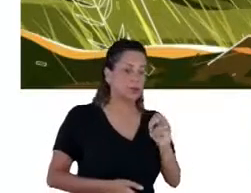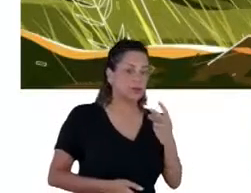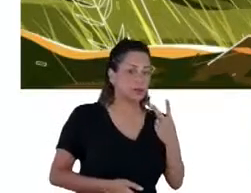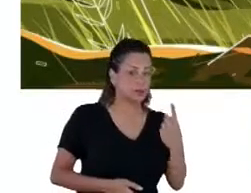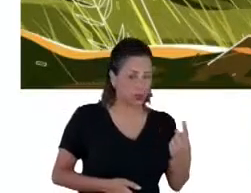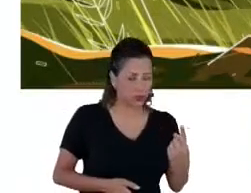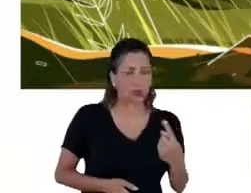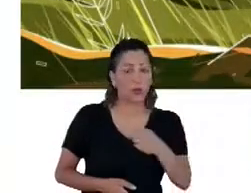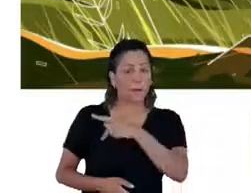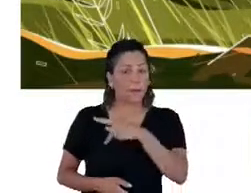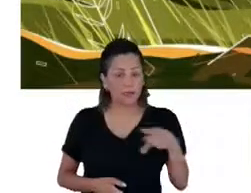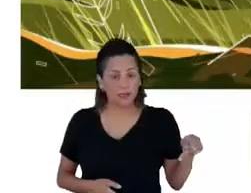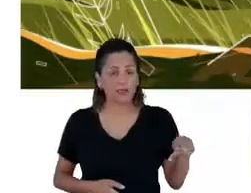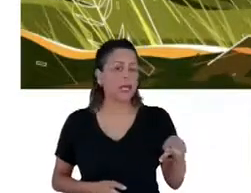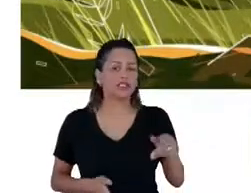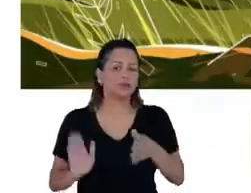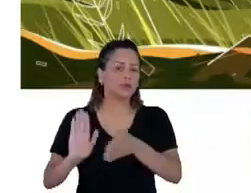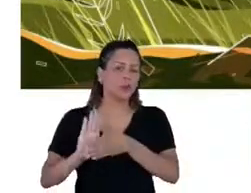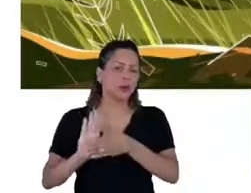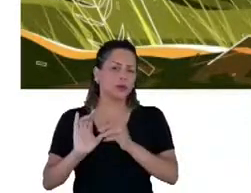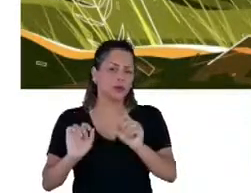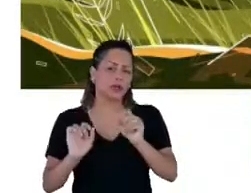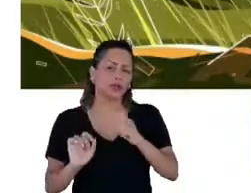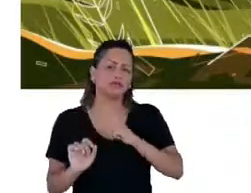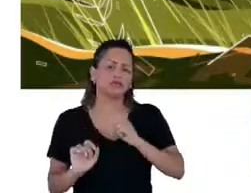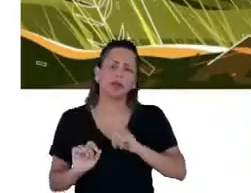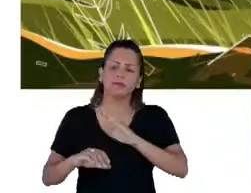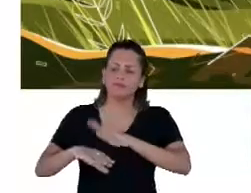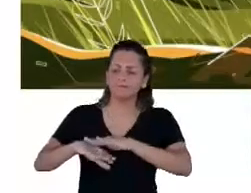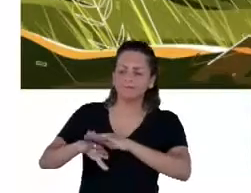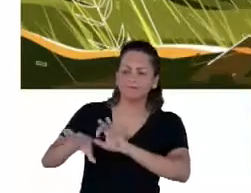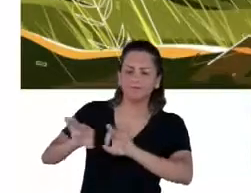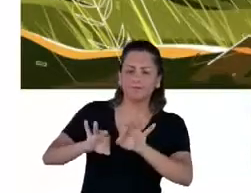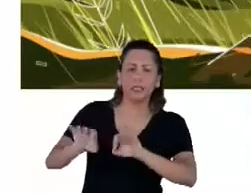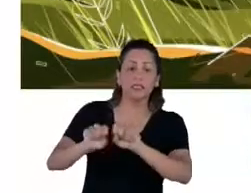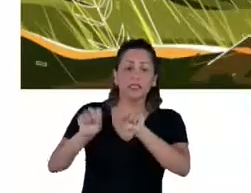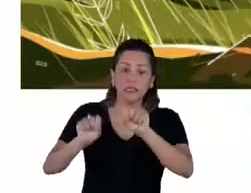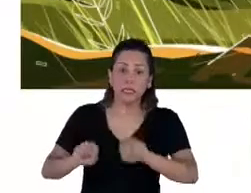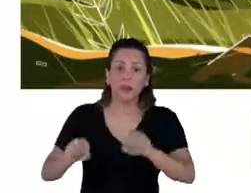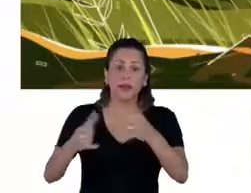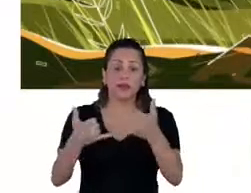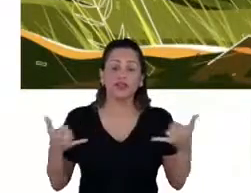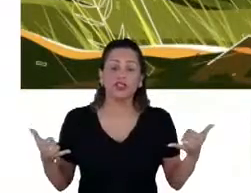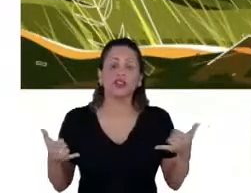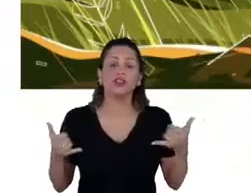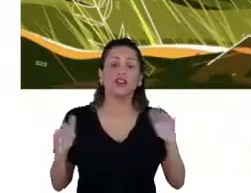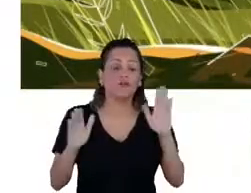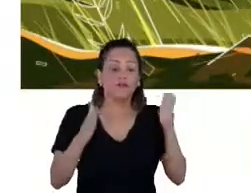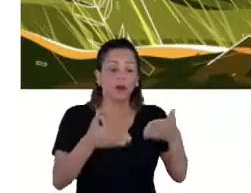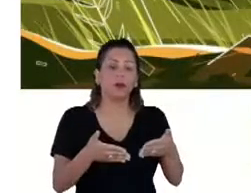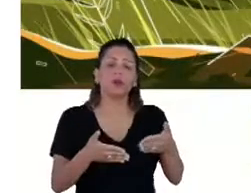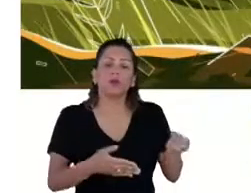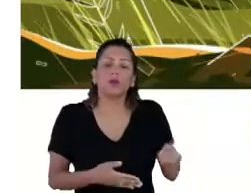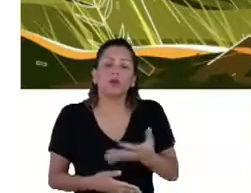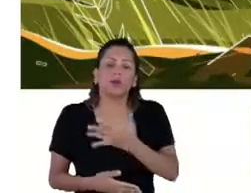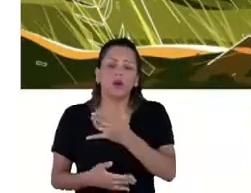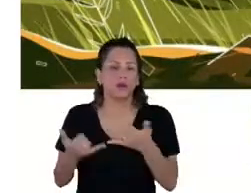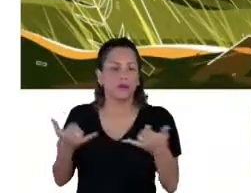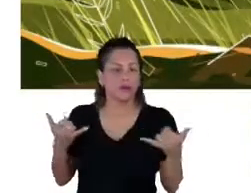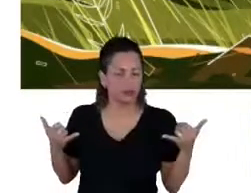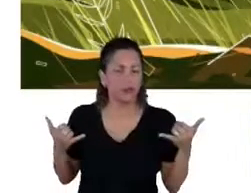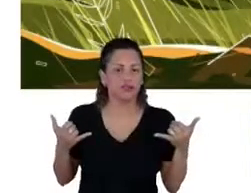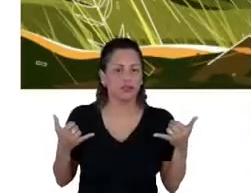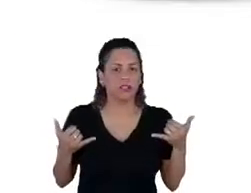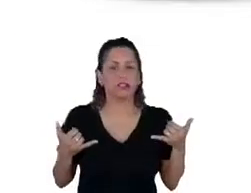Jinping propôs construir um sistema energético baseado em novas energias e que define uma